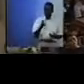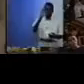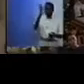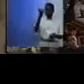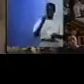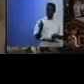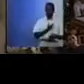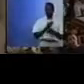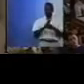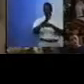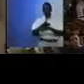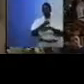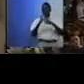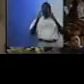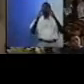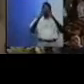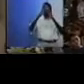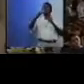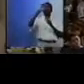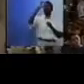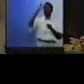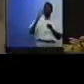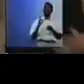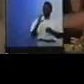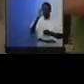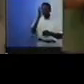nos introduzem no reino do Espírito Santo,